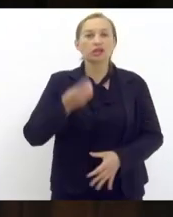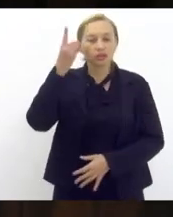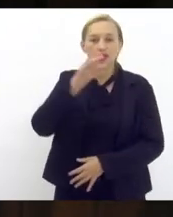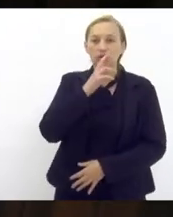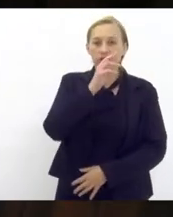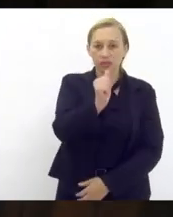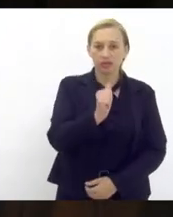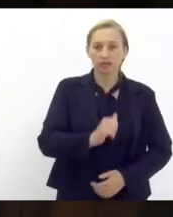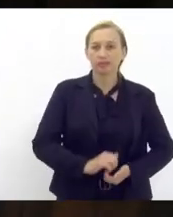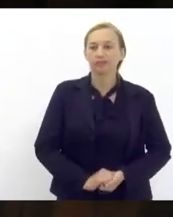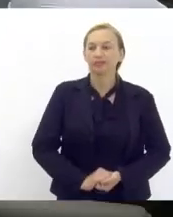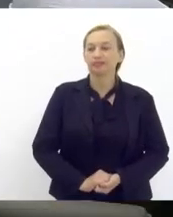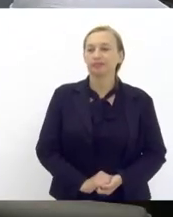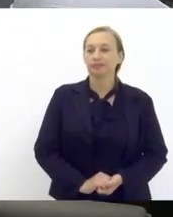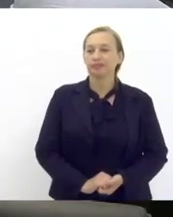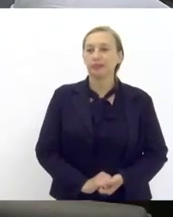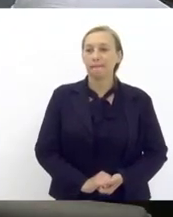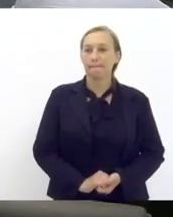Amorim.